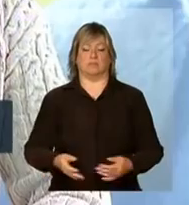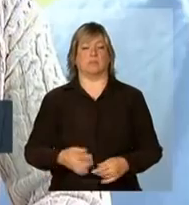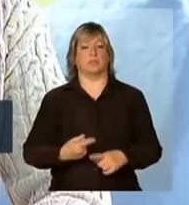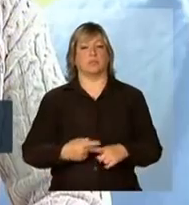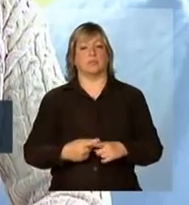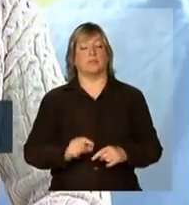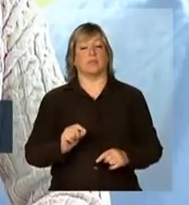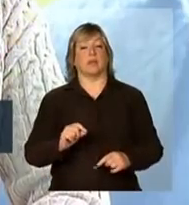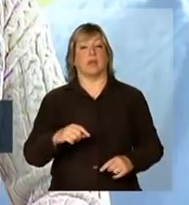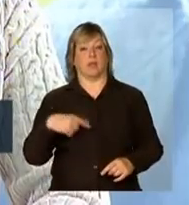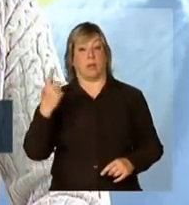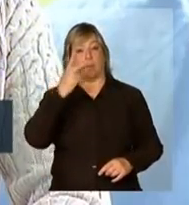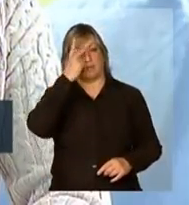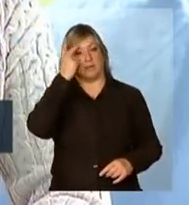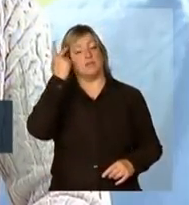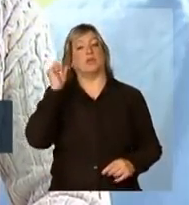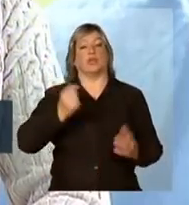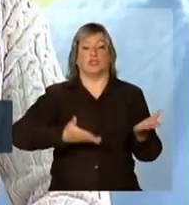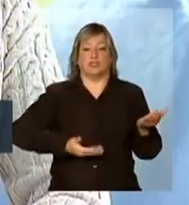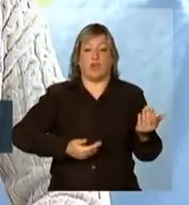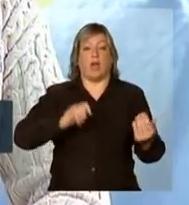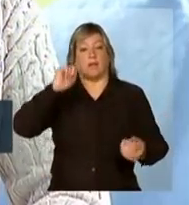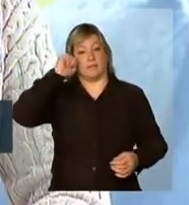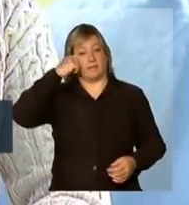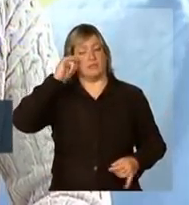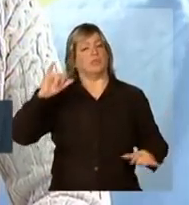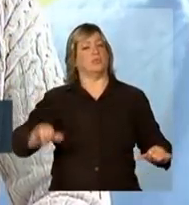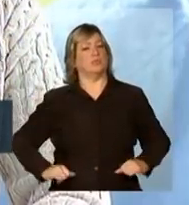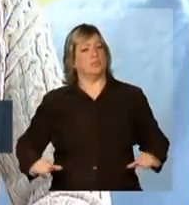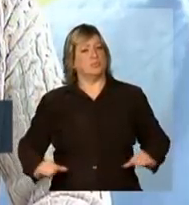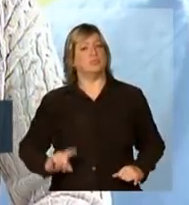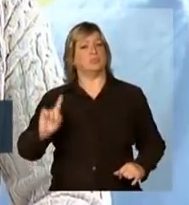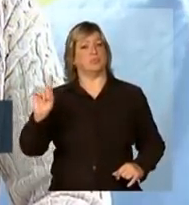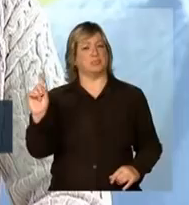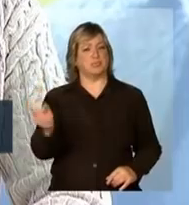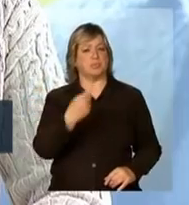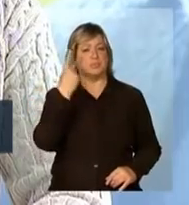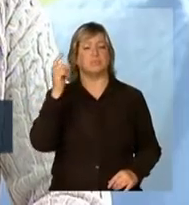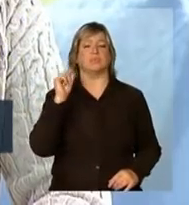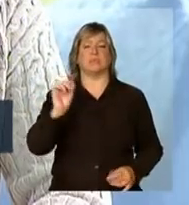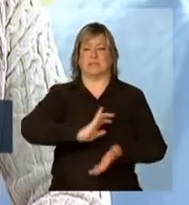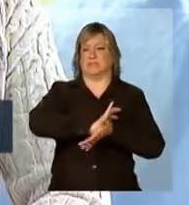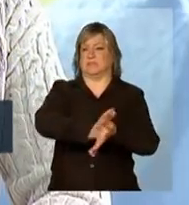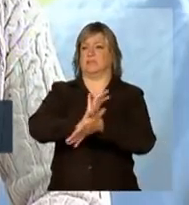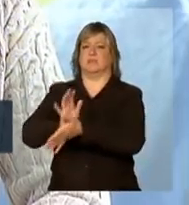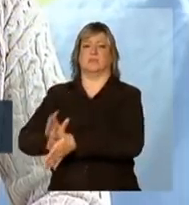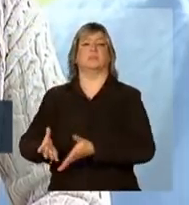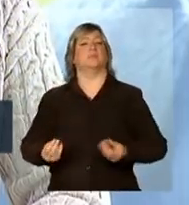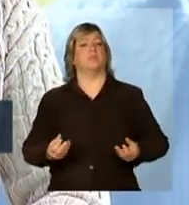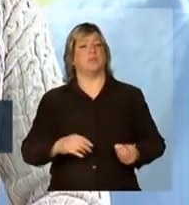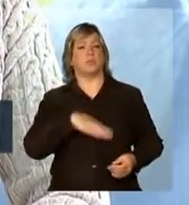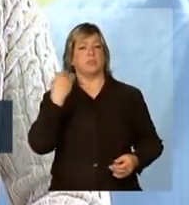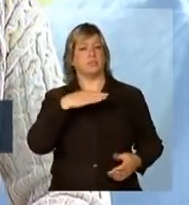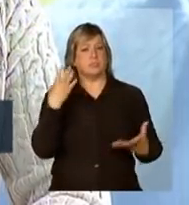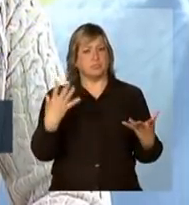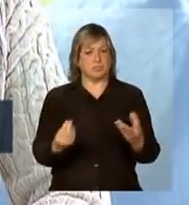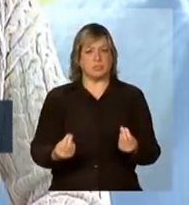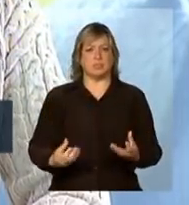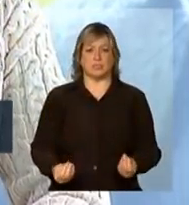ela vem sendo rotulada, marginalizada, violentada e exterminada.